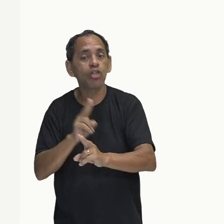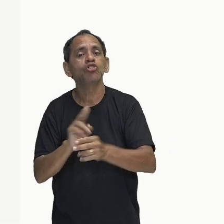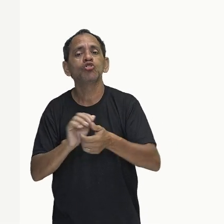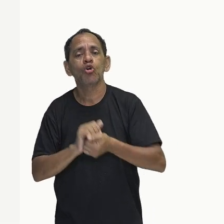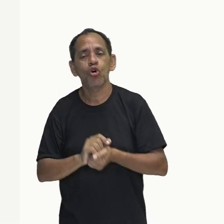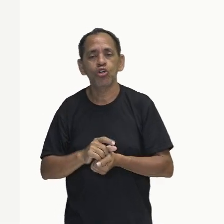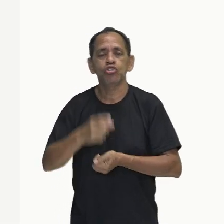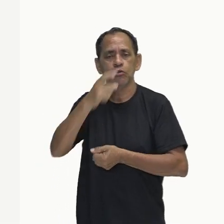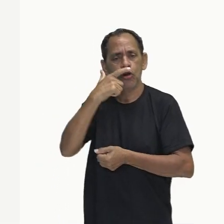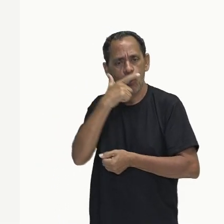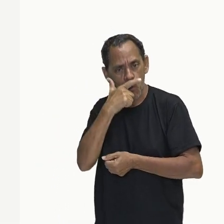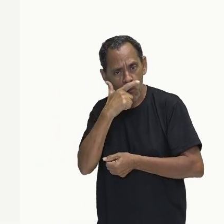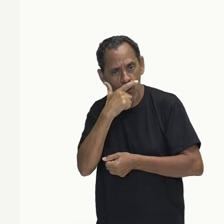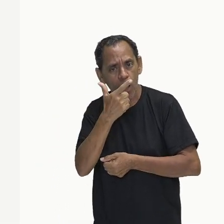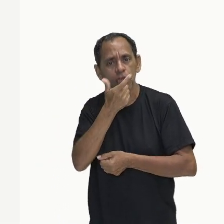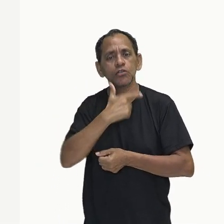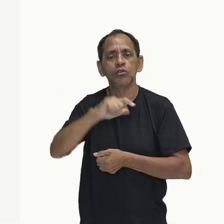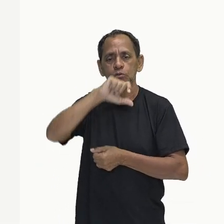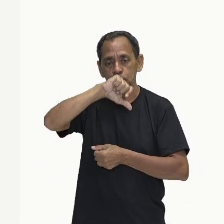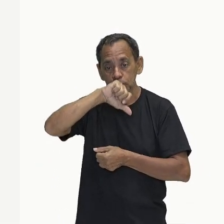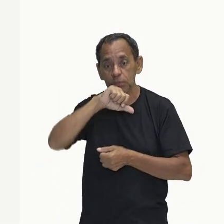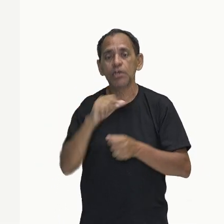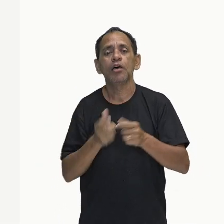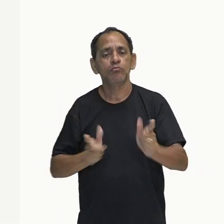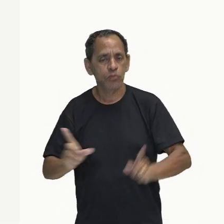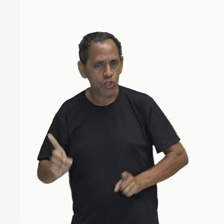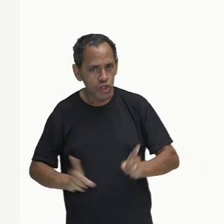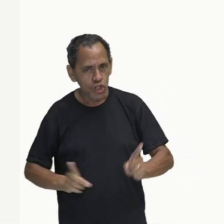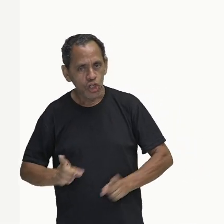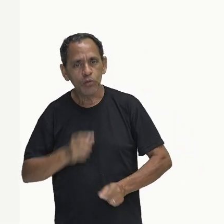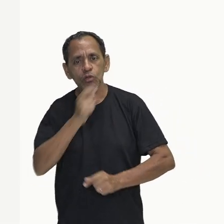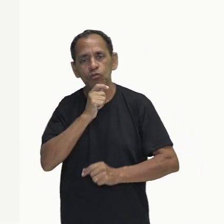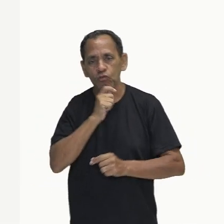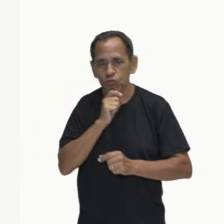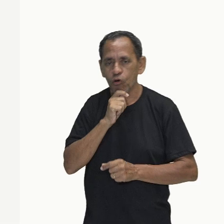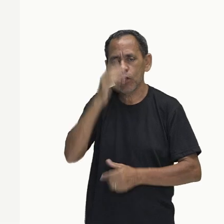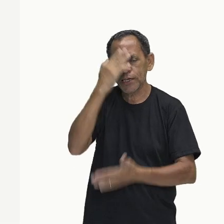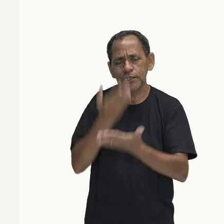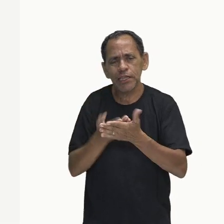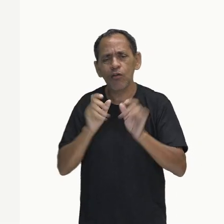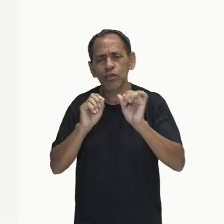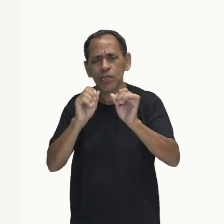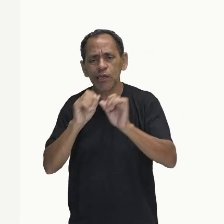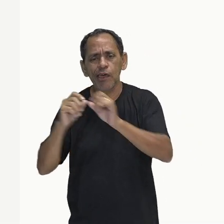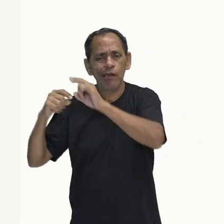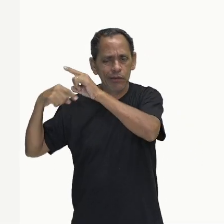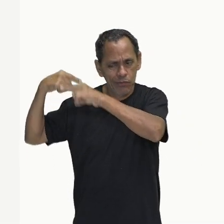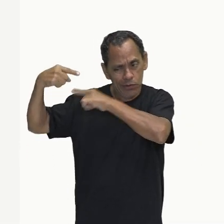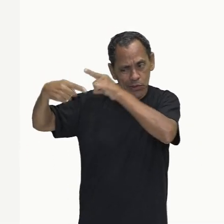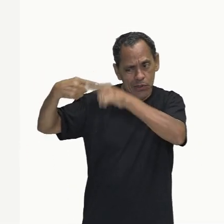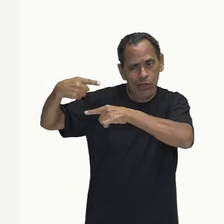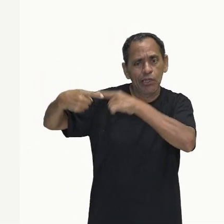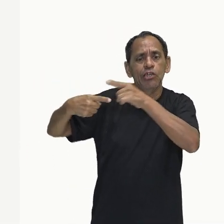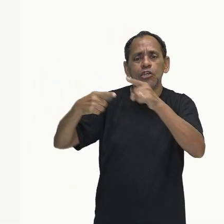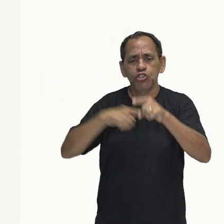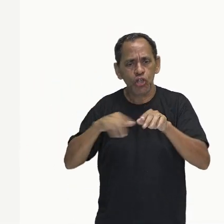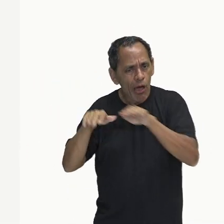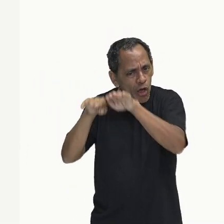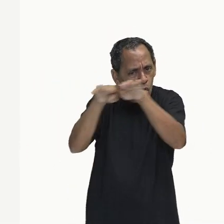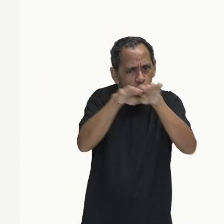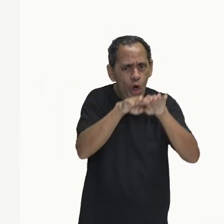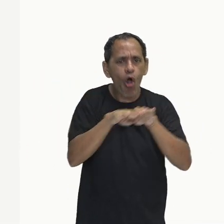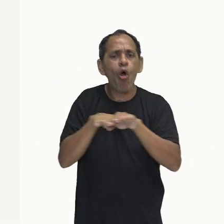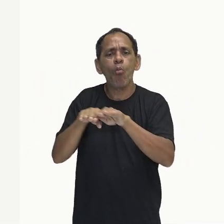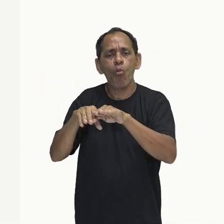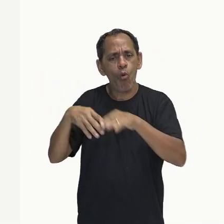e avós, que acreditavam ter membros e antepassados em comum, tá, gente? Eles